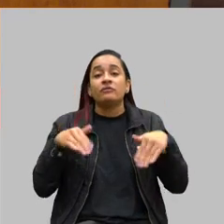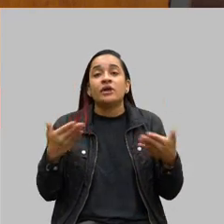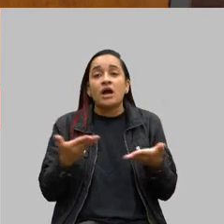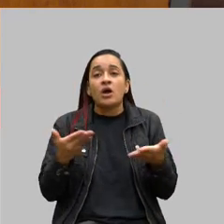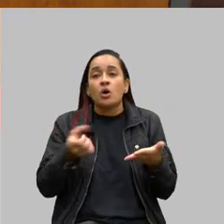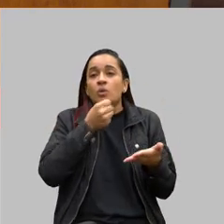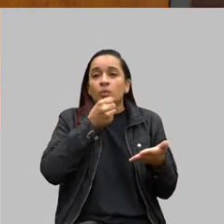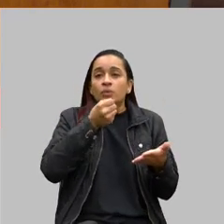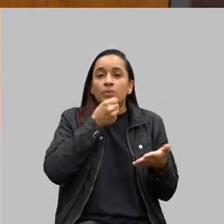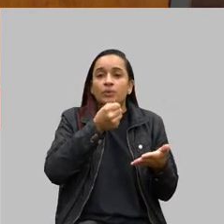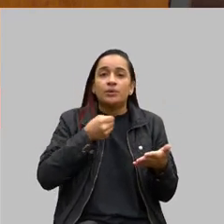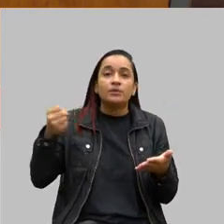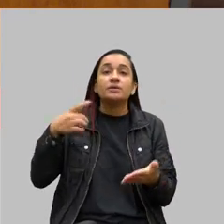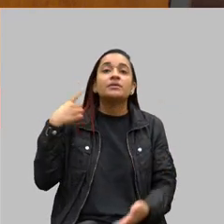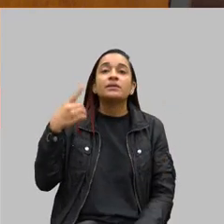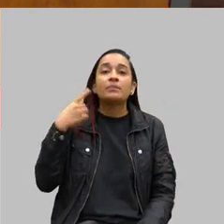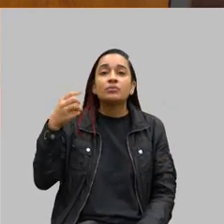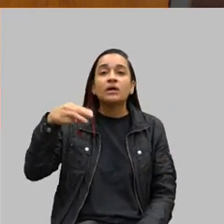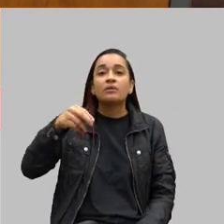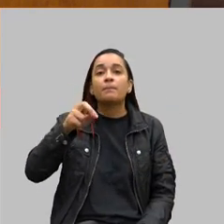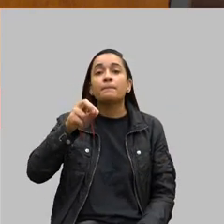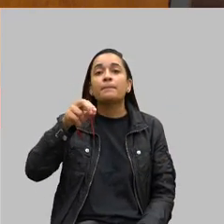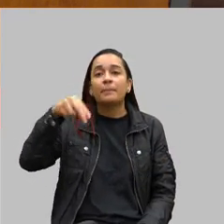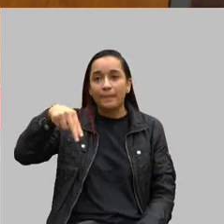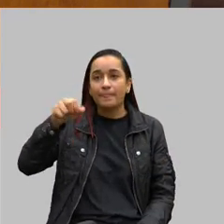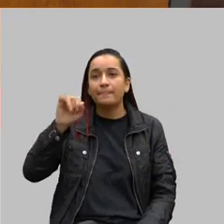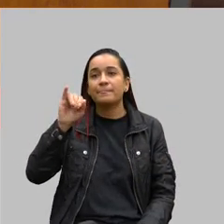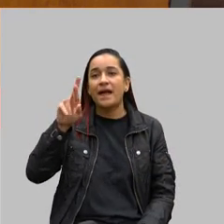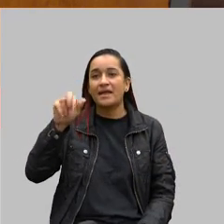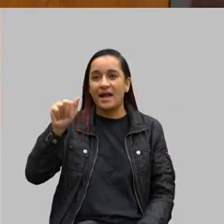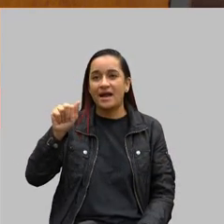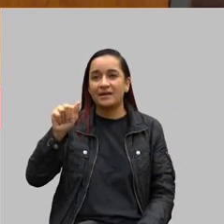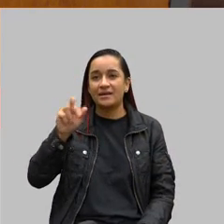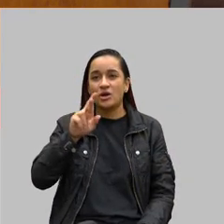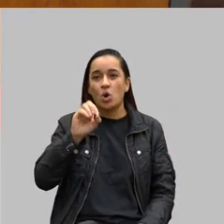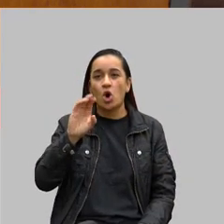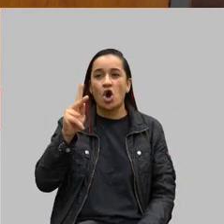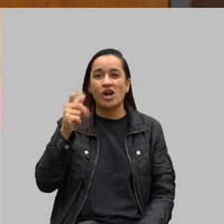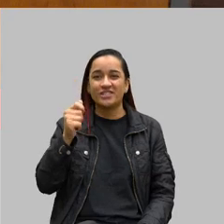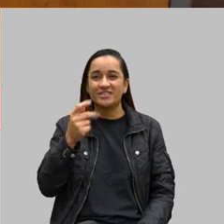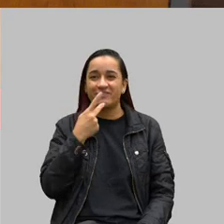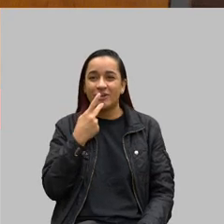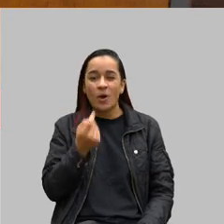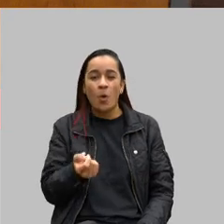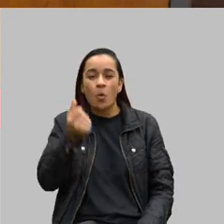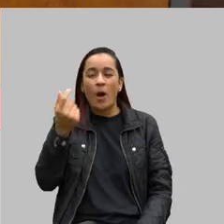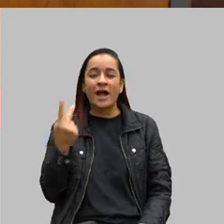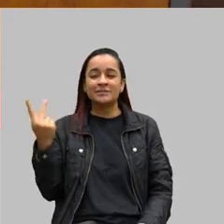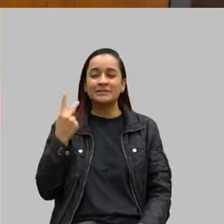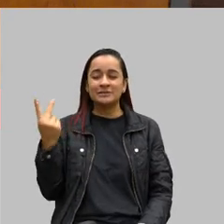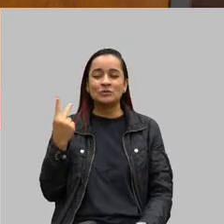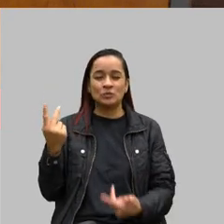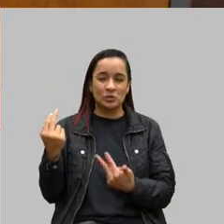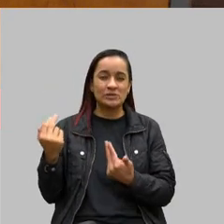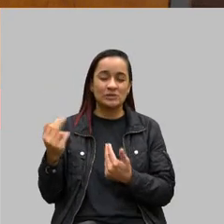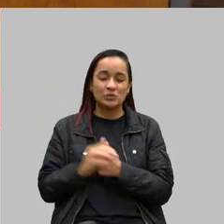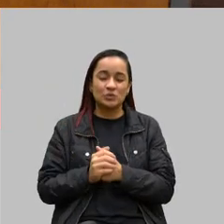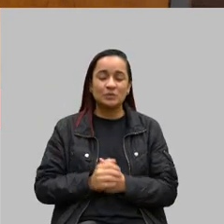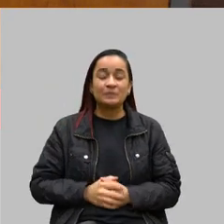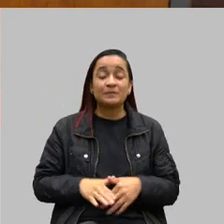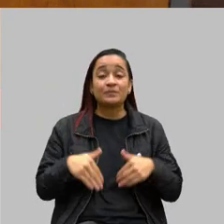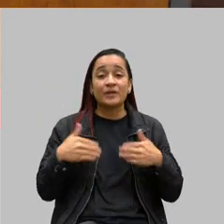deputada Maria Maria Clara não Naiara Rocha é quase igual é uma dupla eh